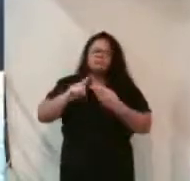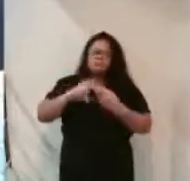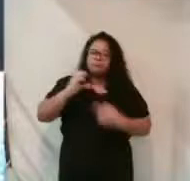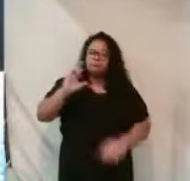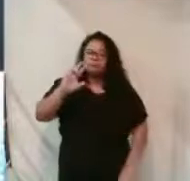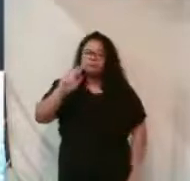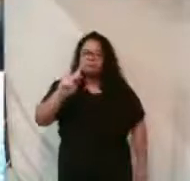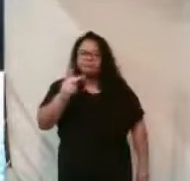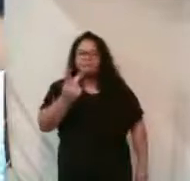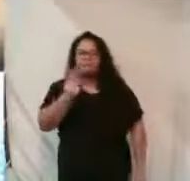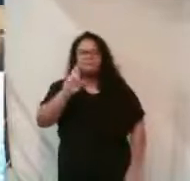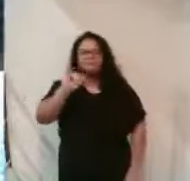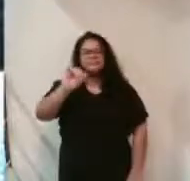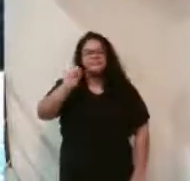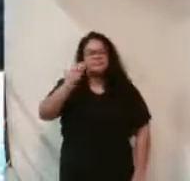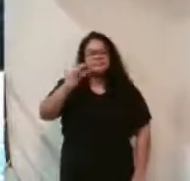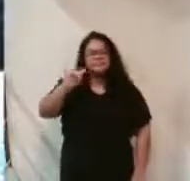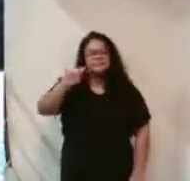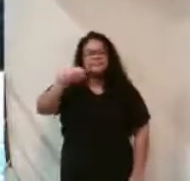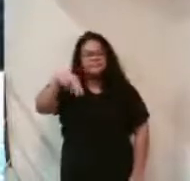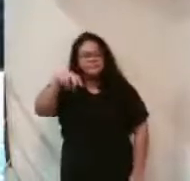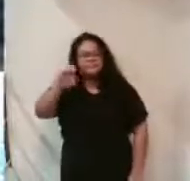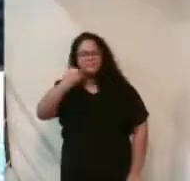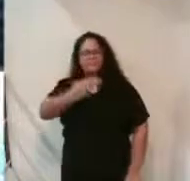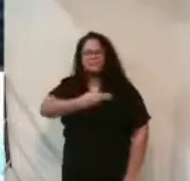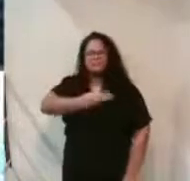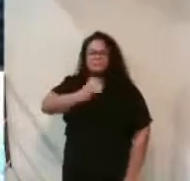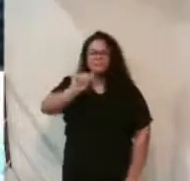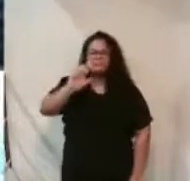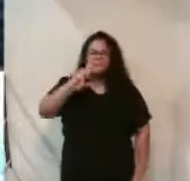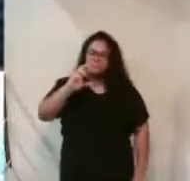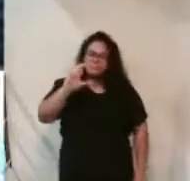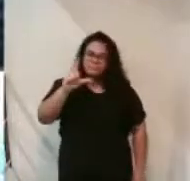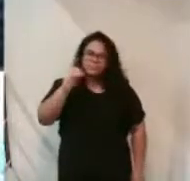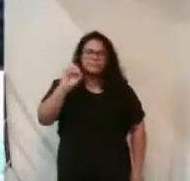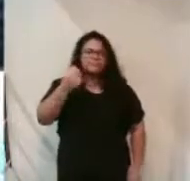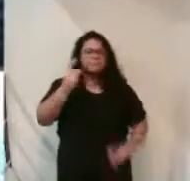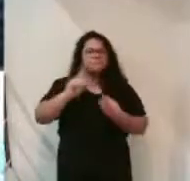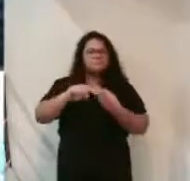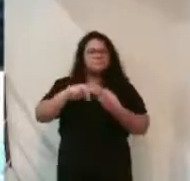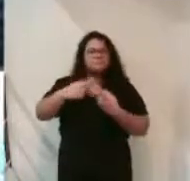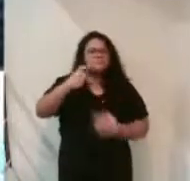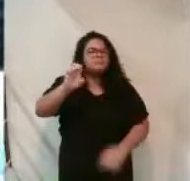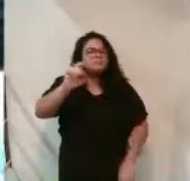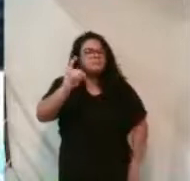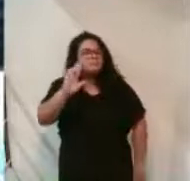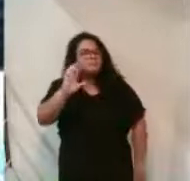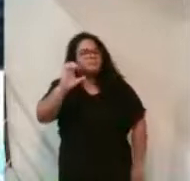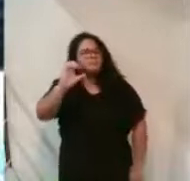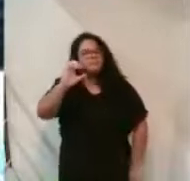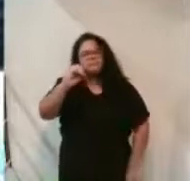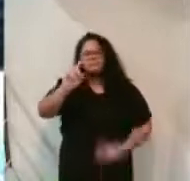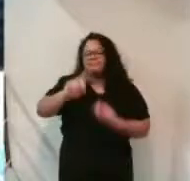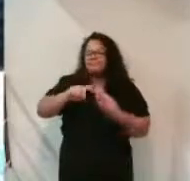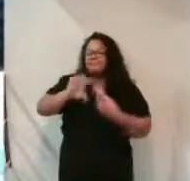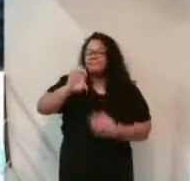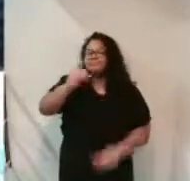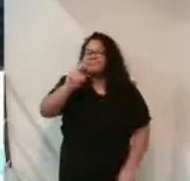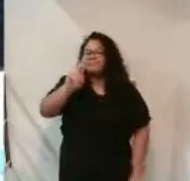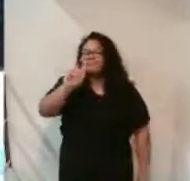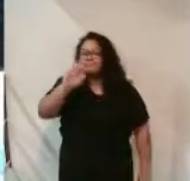Carlos, Pedro, Eduardo, pessoas com quem a gente vem desenvolvendo um trabalho bastante